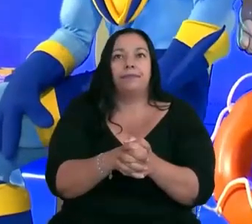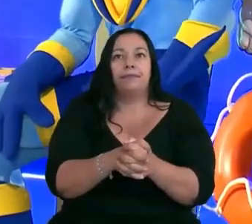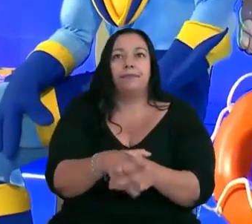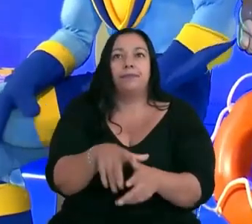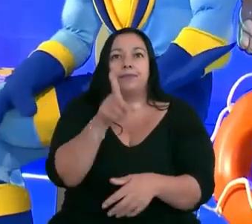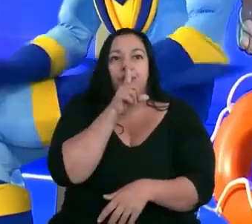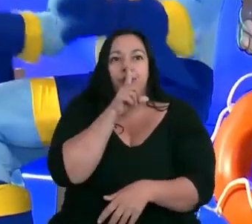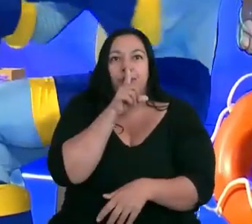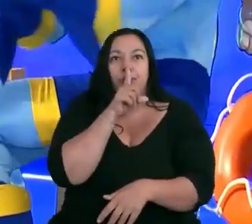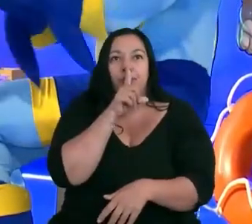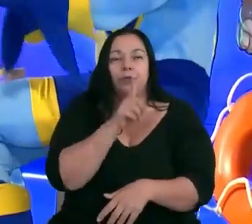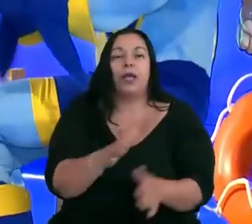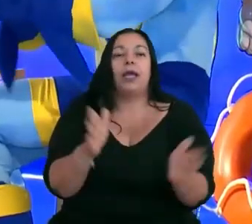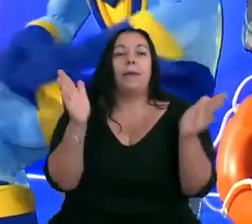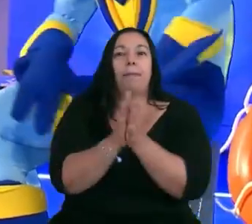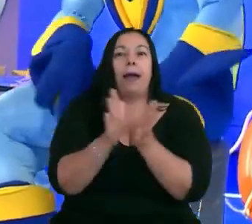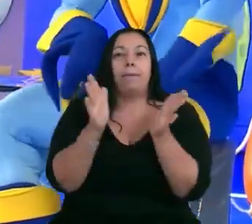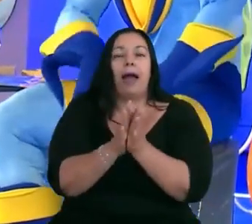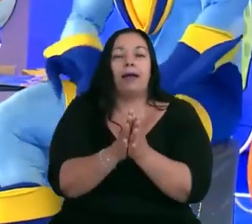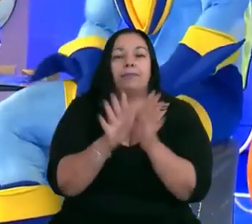Pam, pararam, pam!